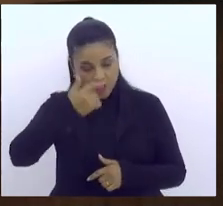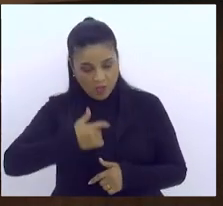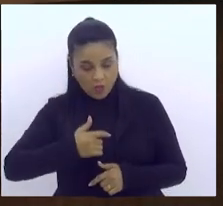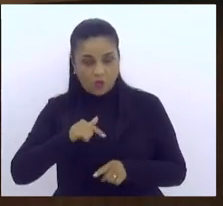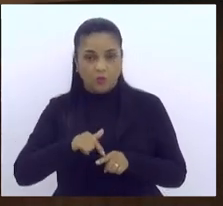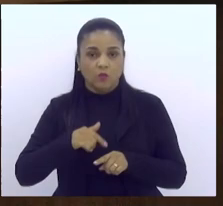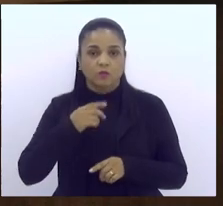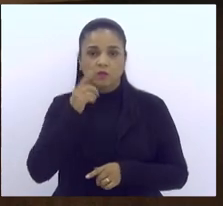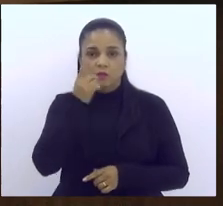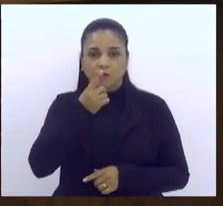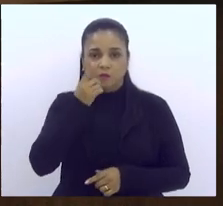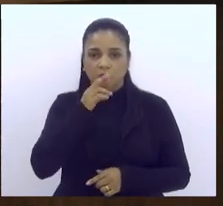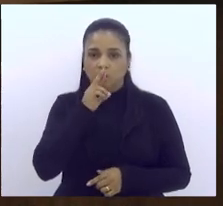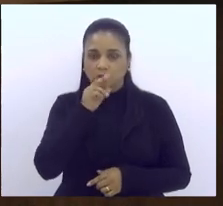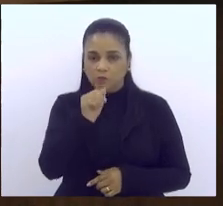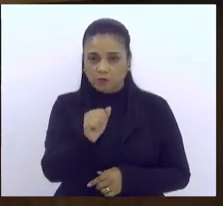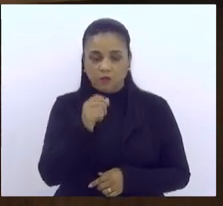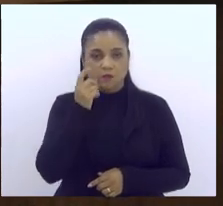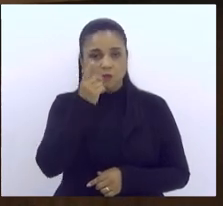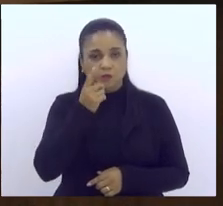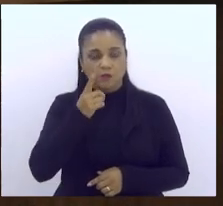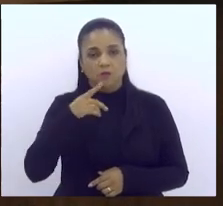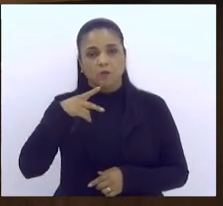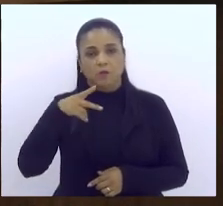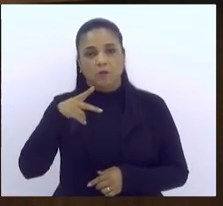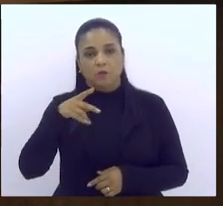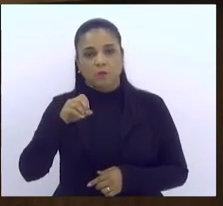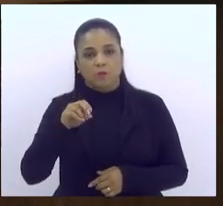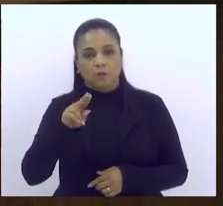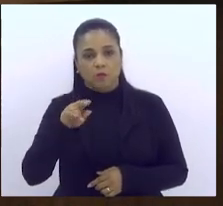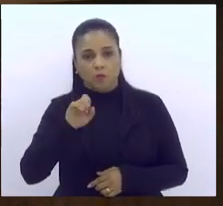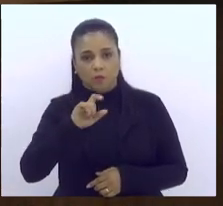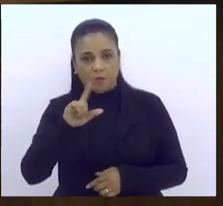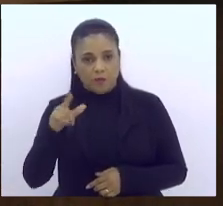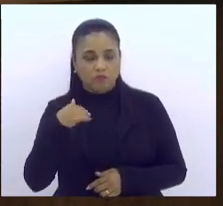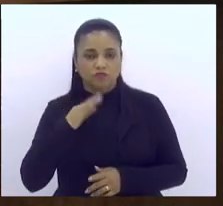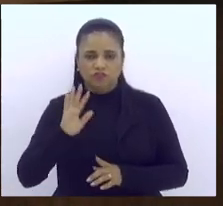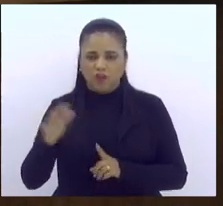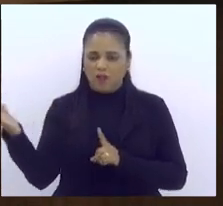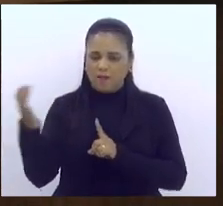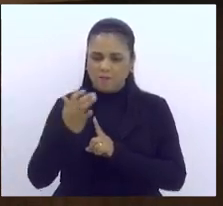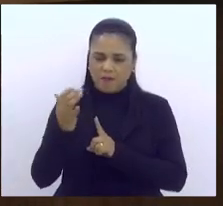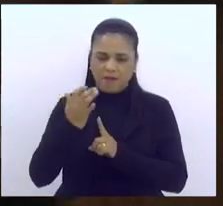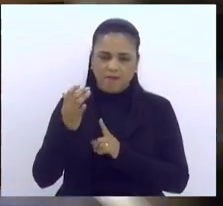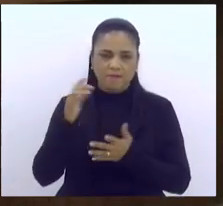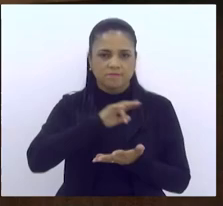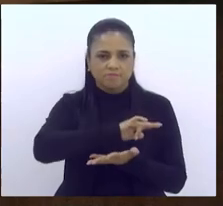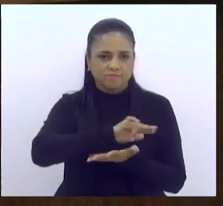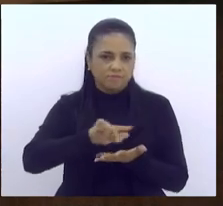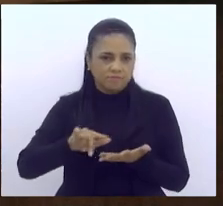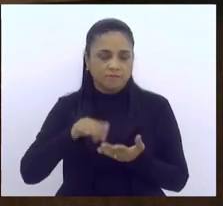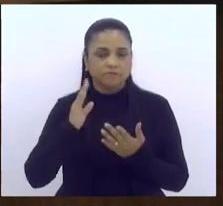deputado Felipe Poubel, já sofremos várias ameaças, já recebemos,